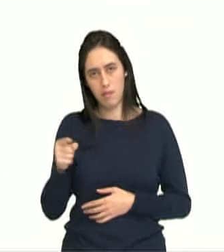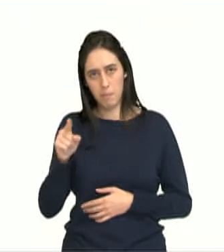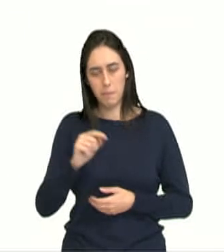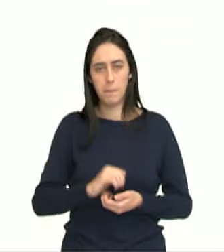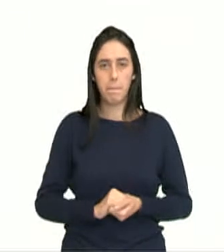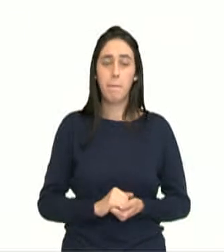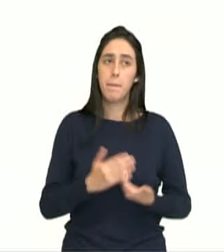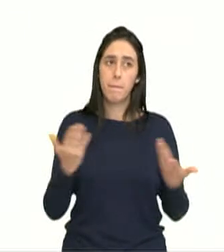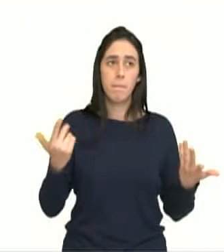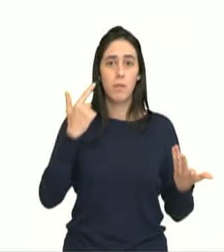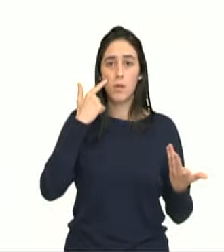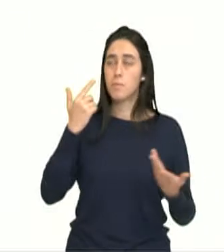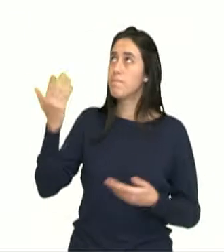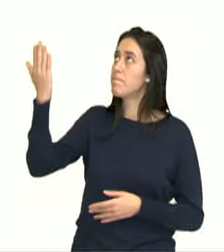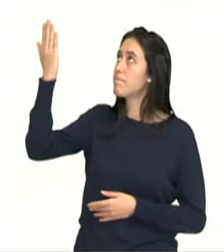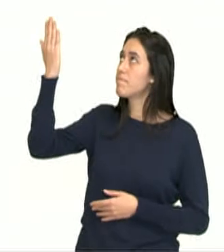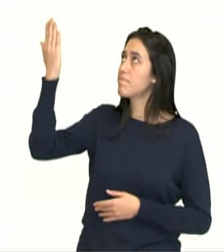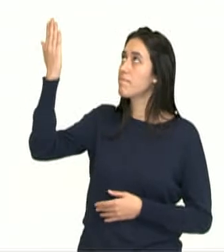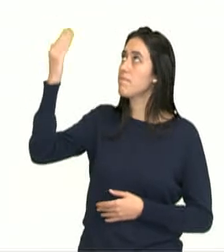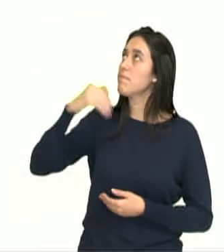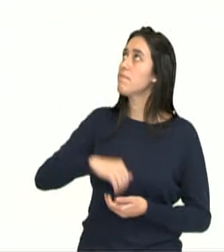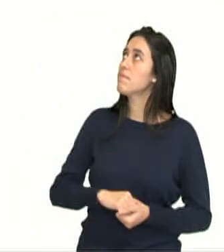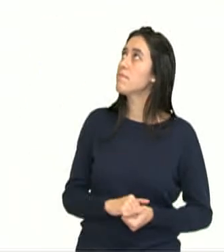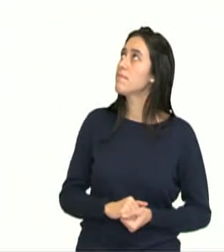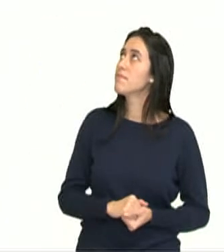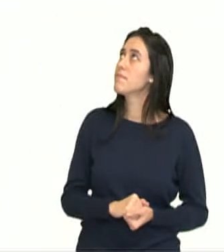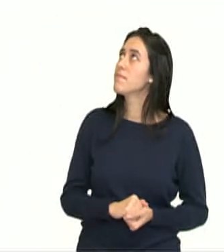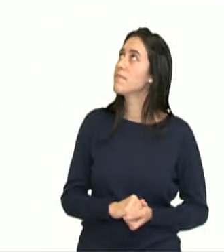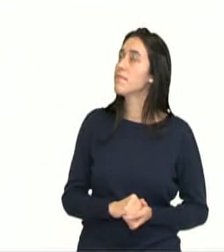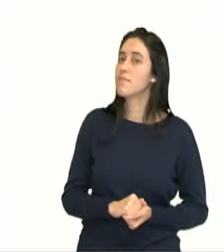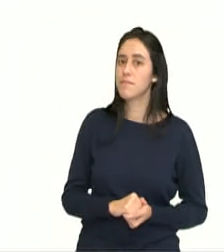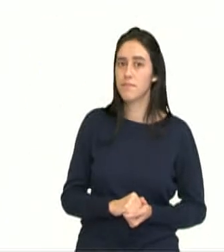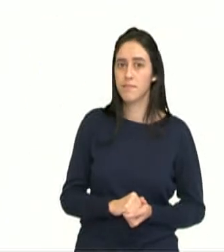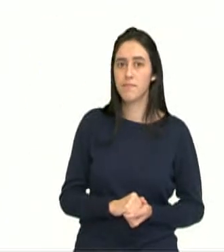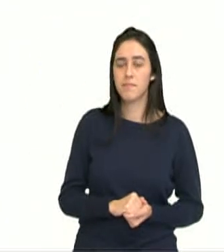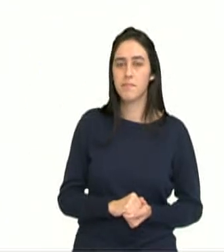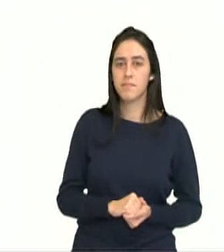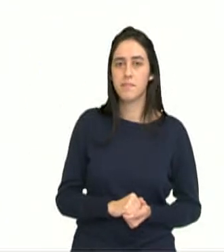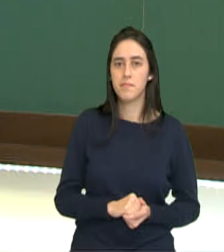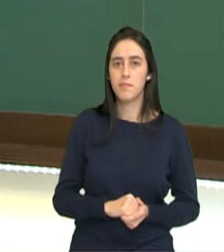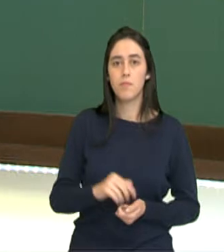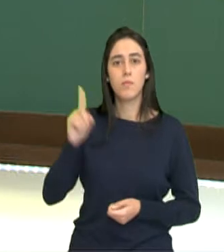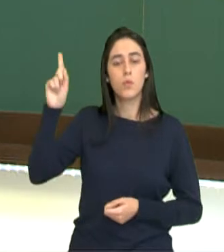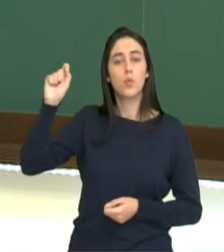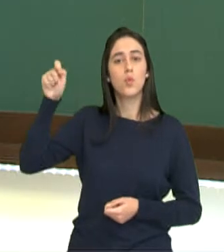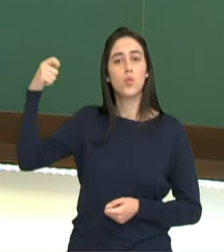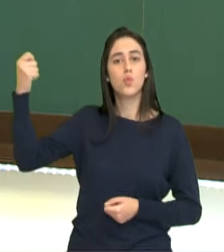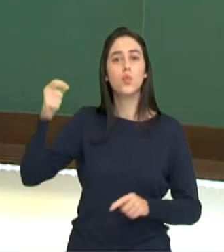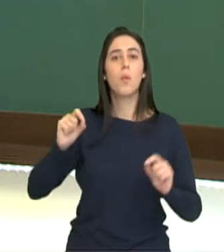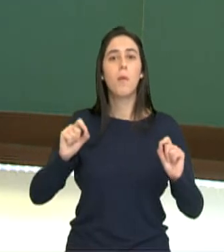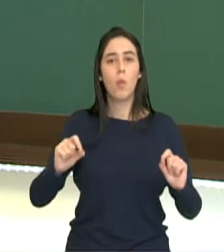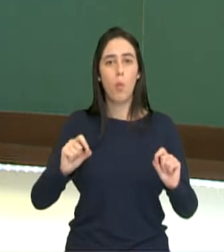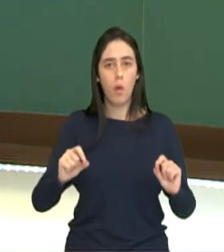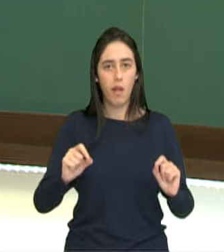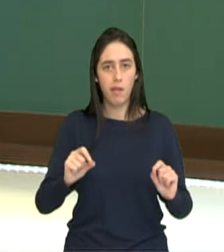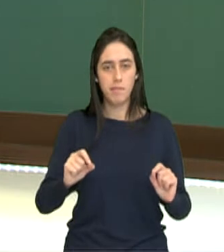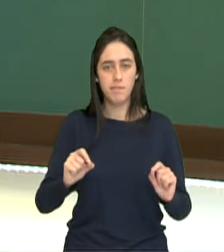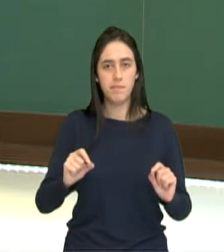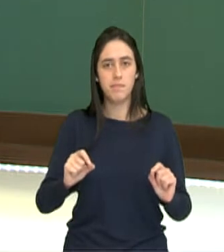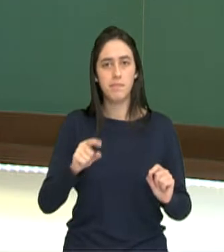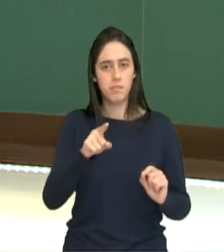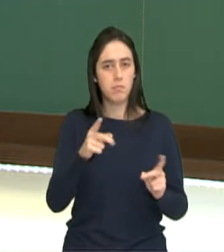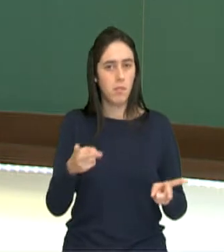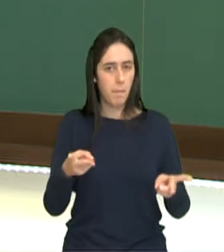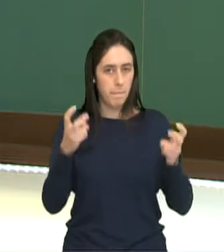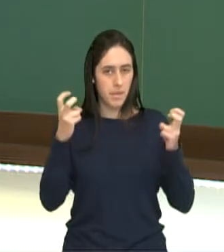Lua Diurna was painted by Rimon em Minsk, né? Então aqui, a gente está falando aqui, né, pessoal, essa frase, se vocês perceberem